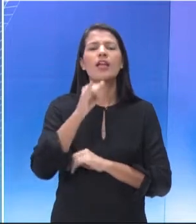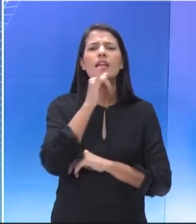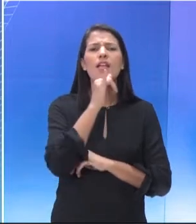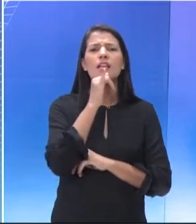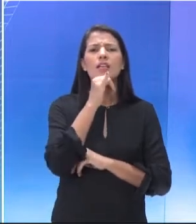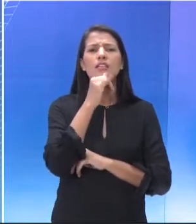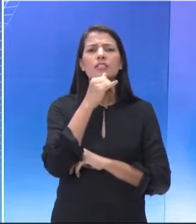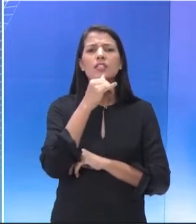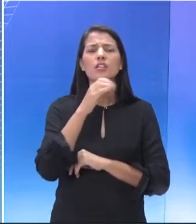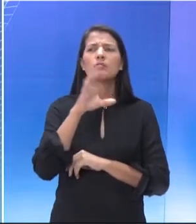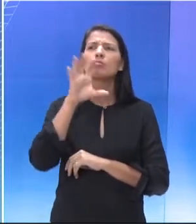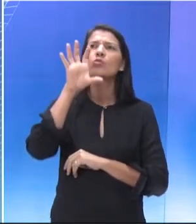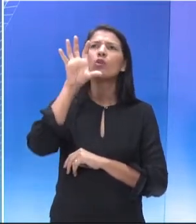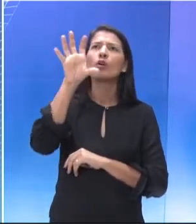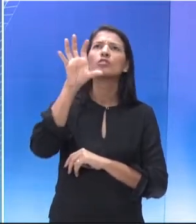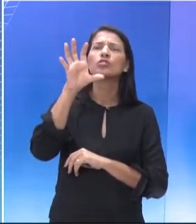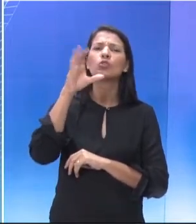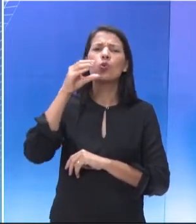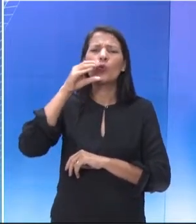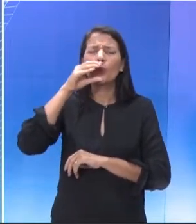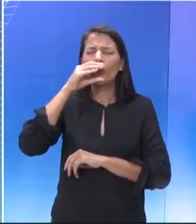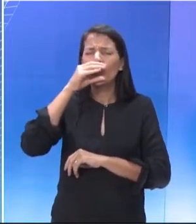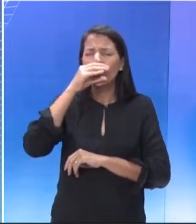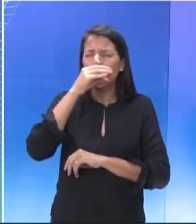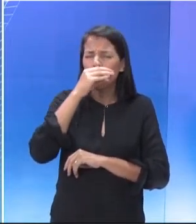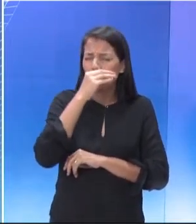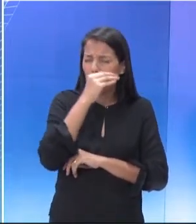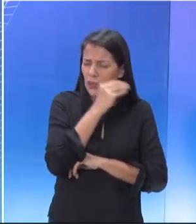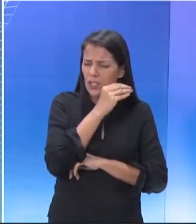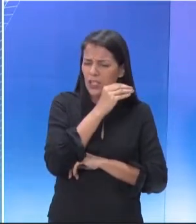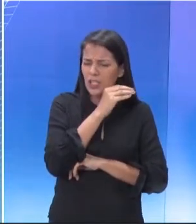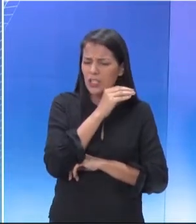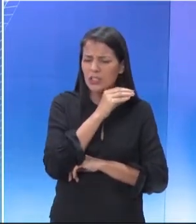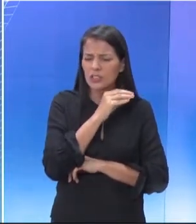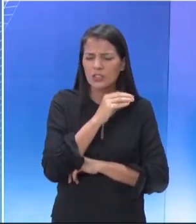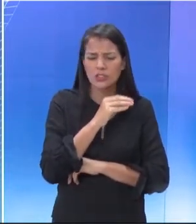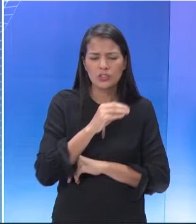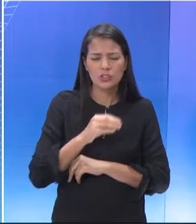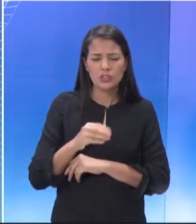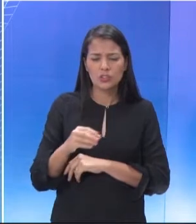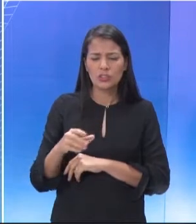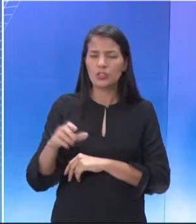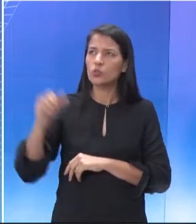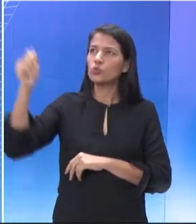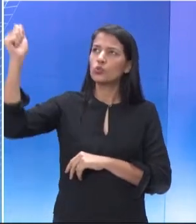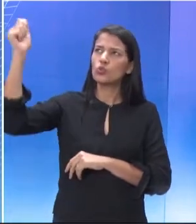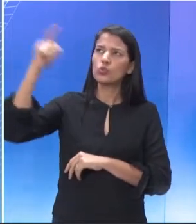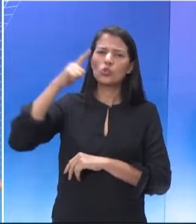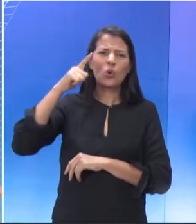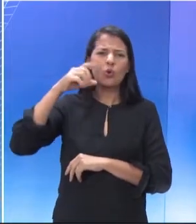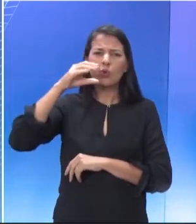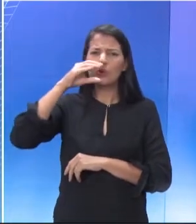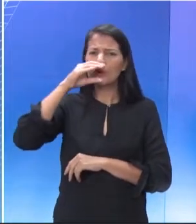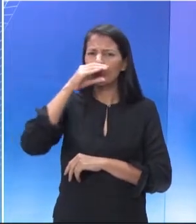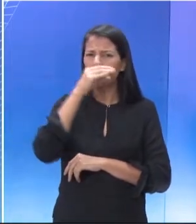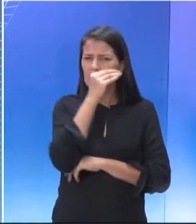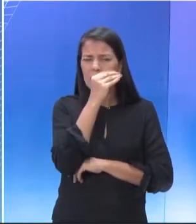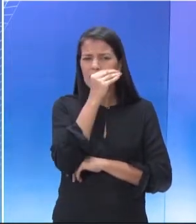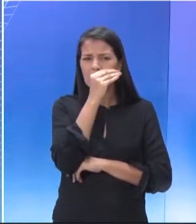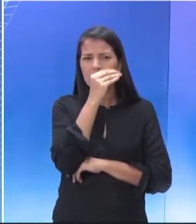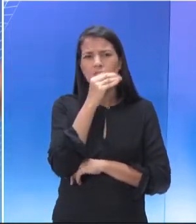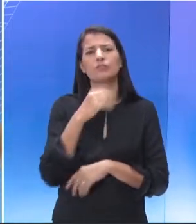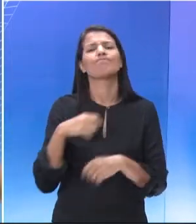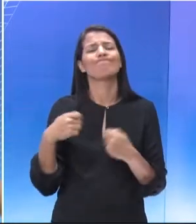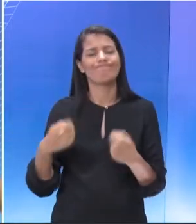até mesmo no Cerrado, ou na floresta amazônica, onde você tem altas temperaturas. Então, se você não tivesse um mecanismo de